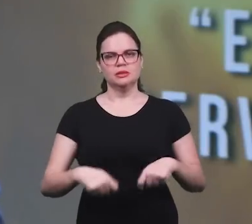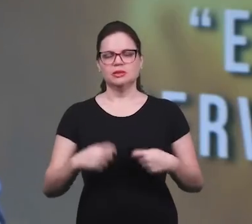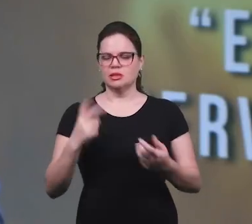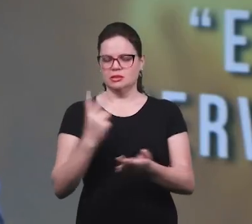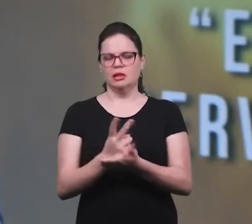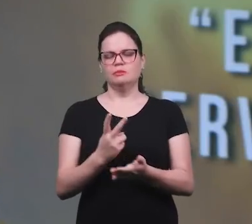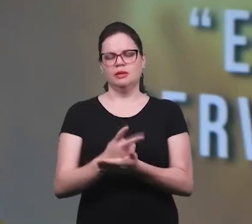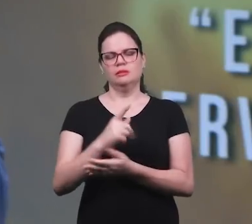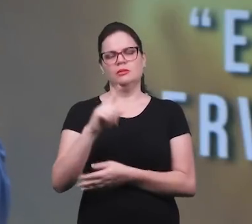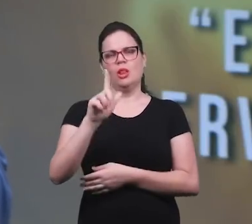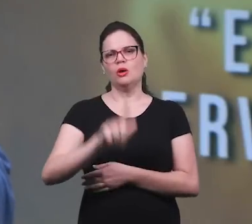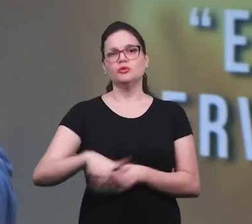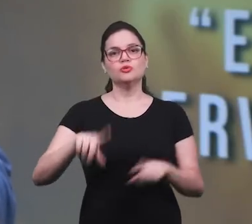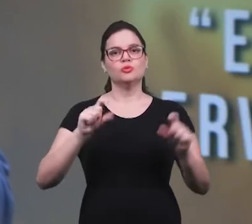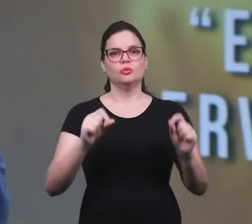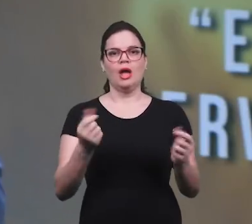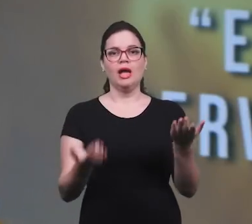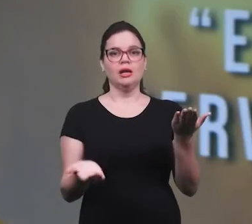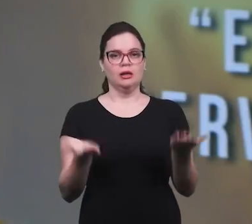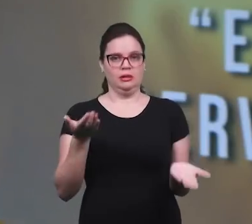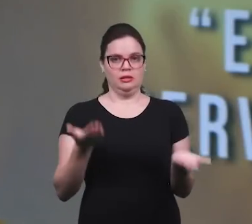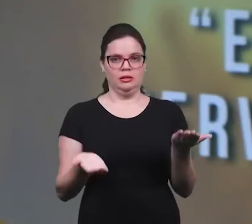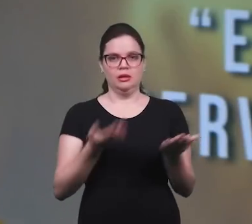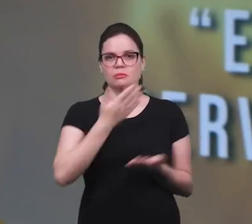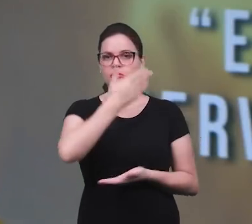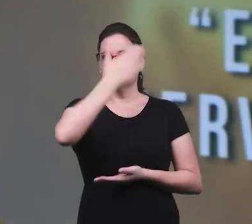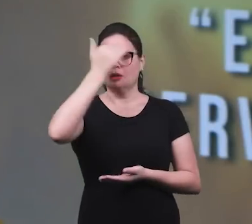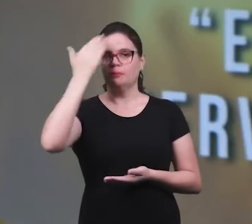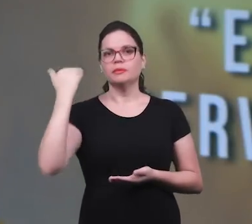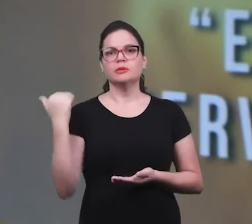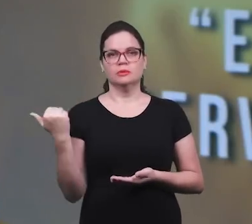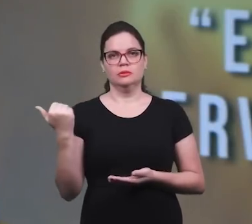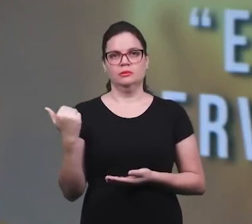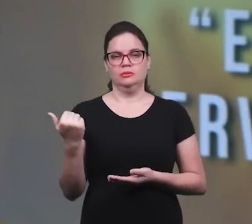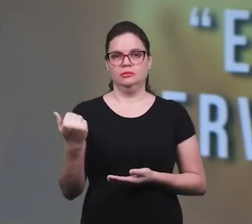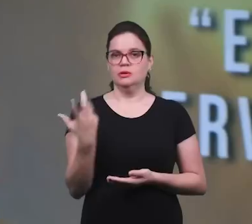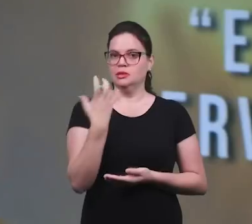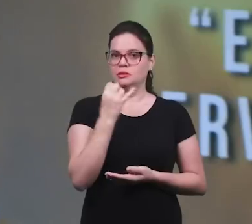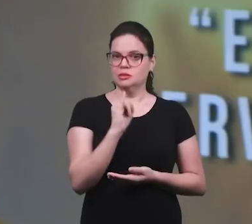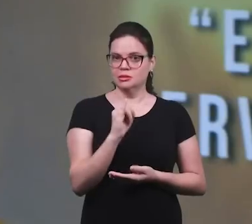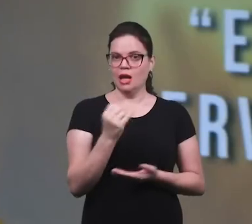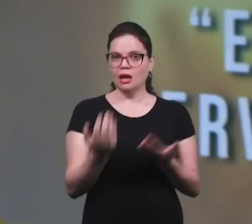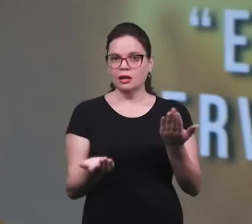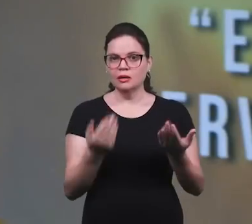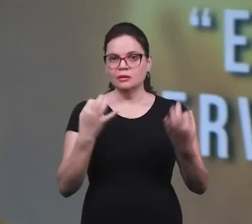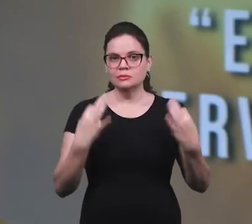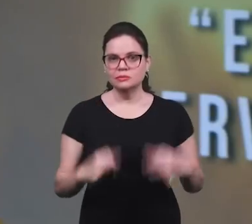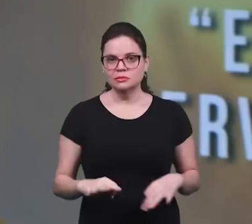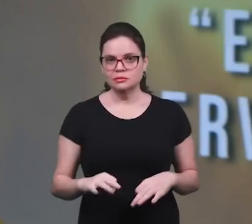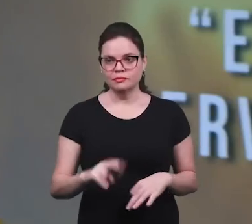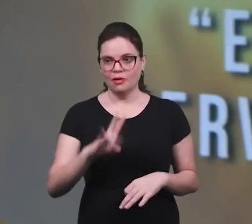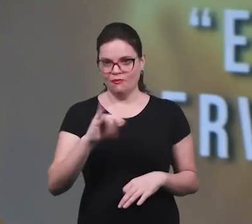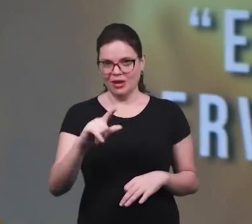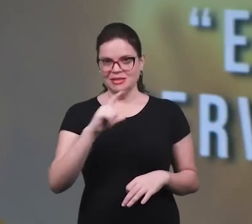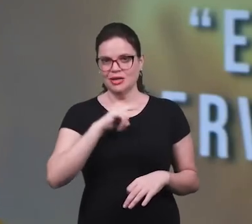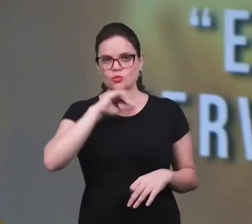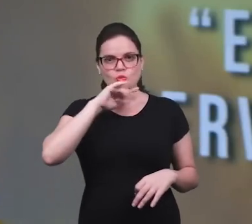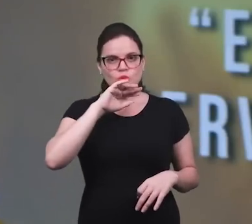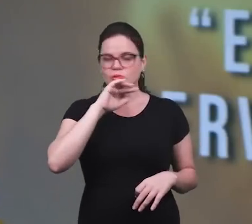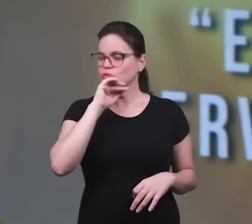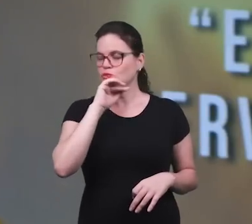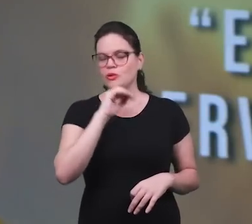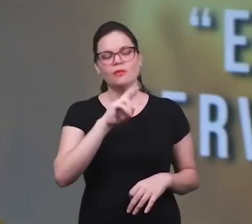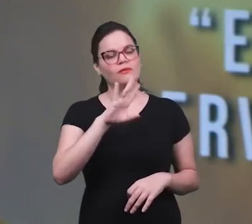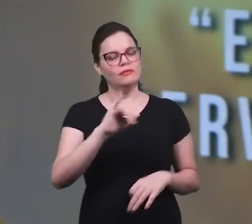dentro do equilíbrio, conforme a palavra, isso não vai ser um empecilho. Verdade. Isso vai ser uma bênção, inclusive, porque ela vai